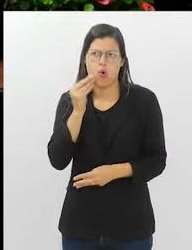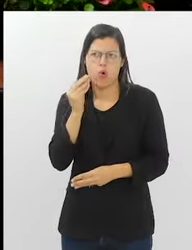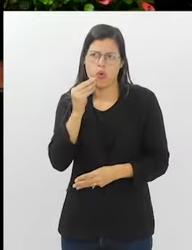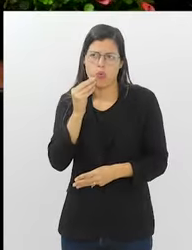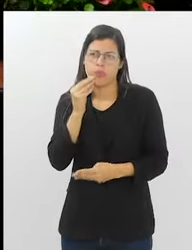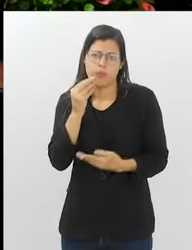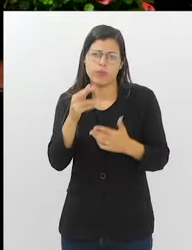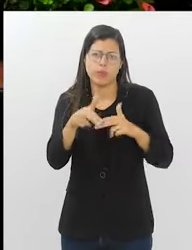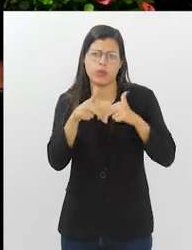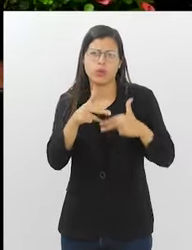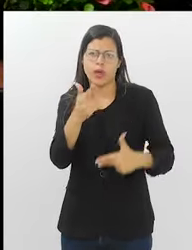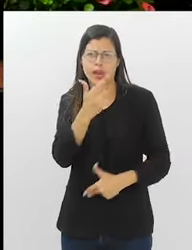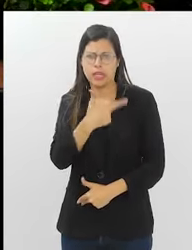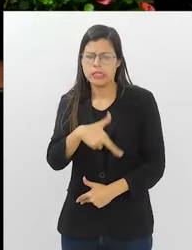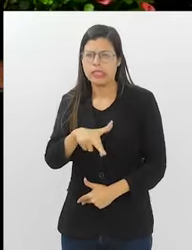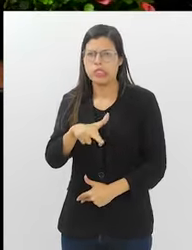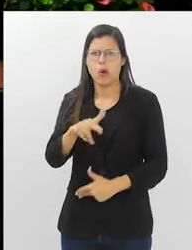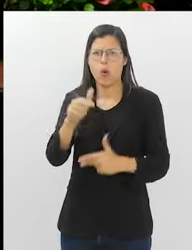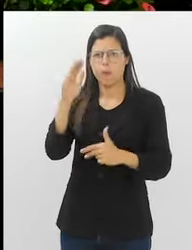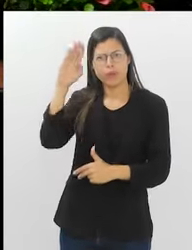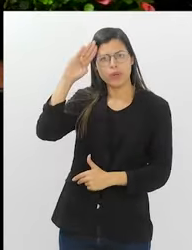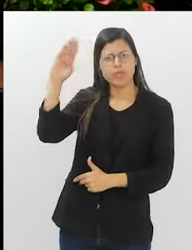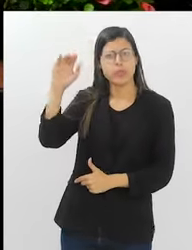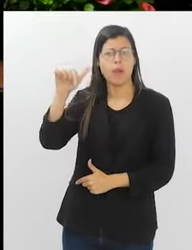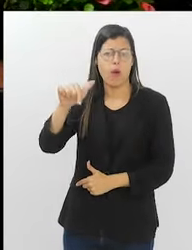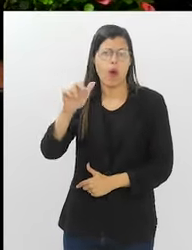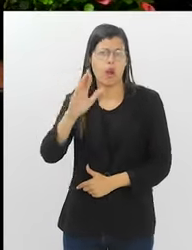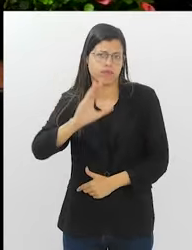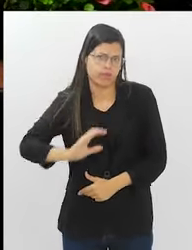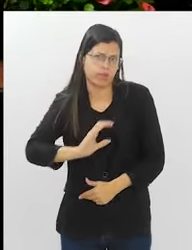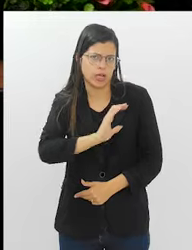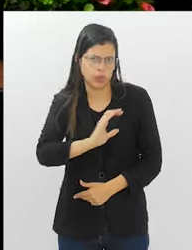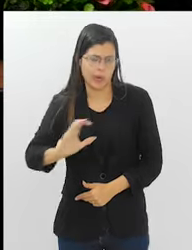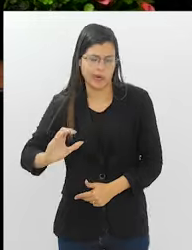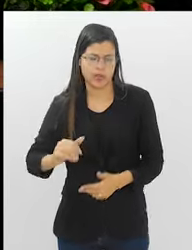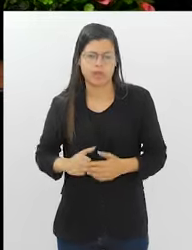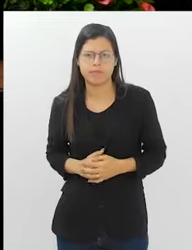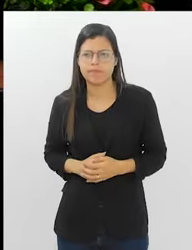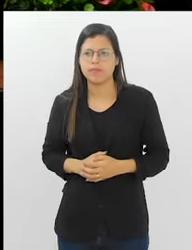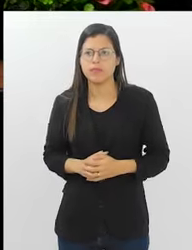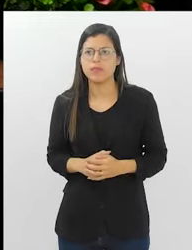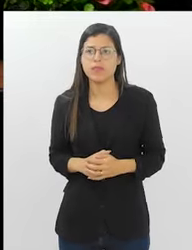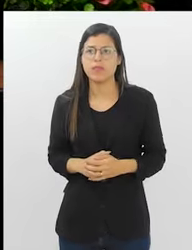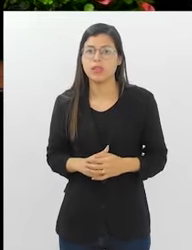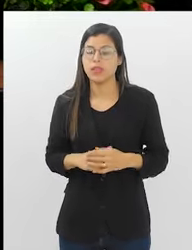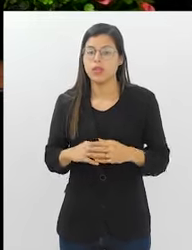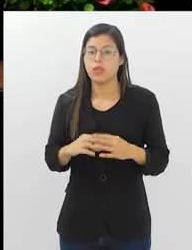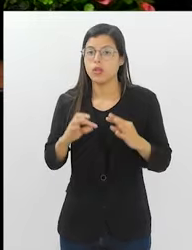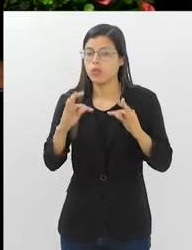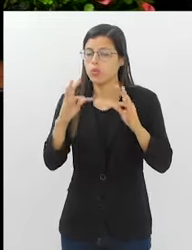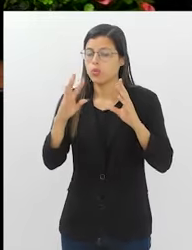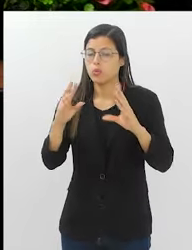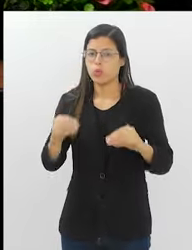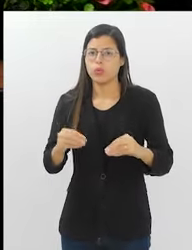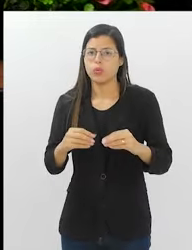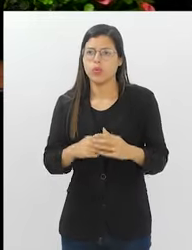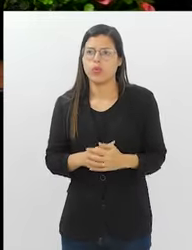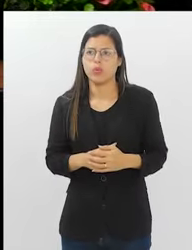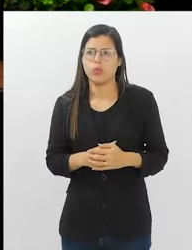obviamente pela religião dominante, né? No caso, a Igreja Católica à época, né? E todo